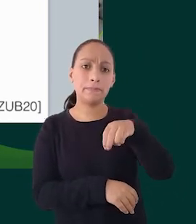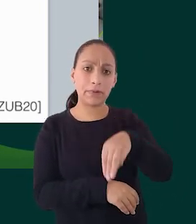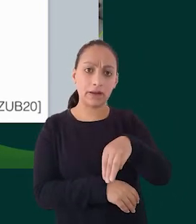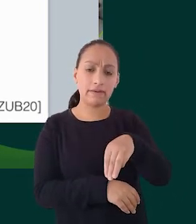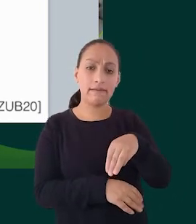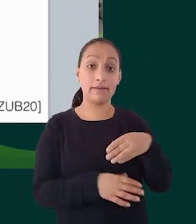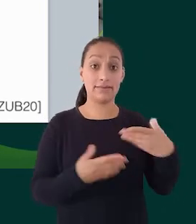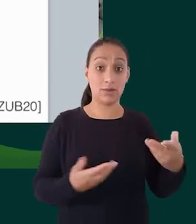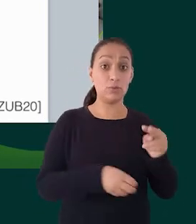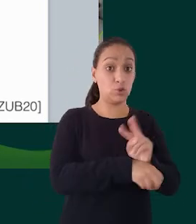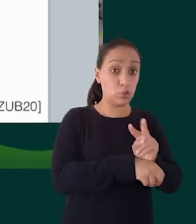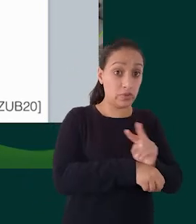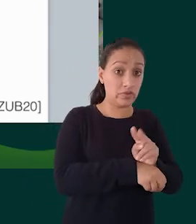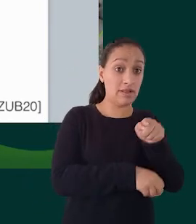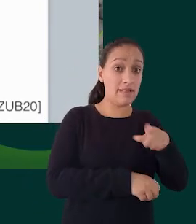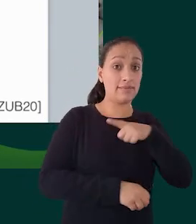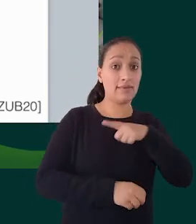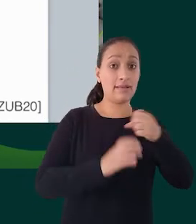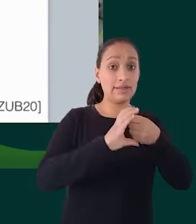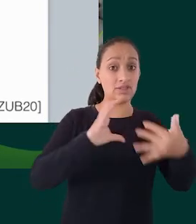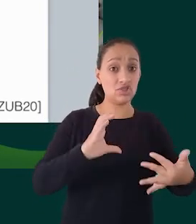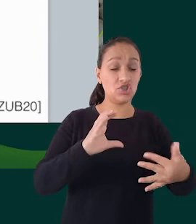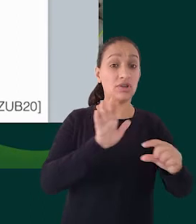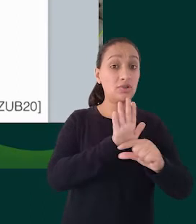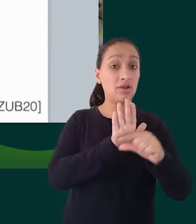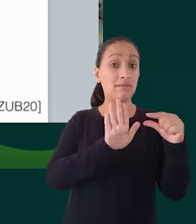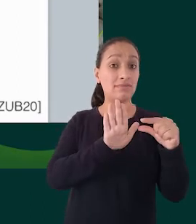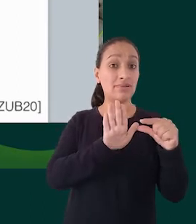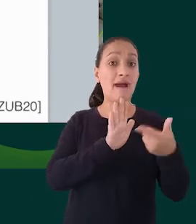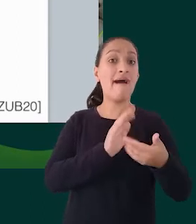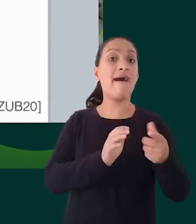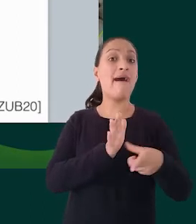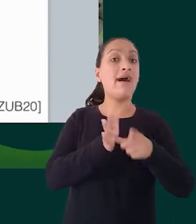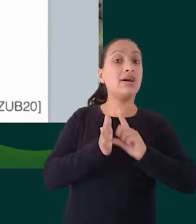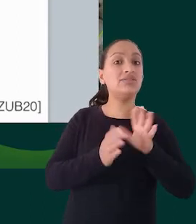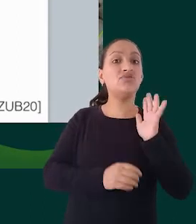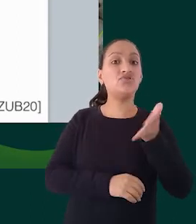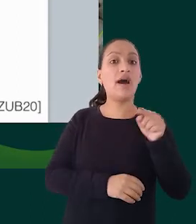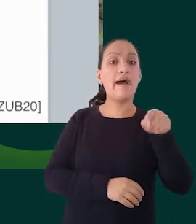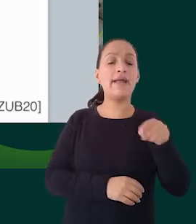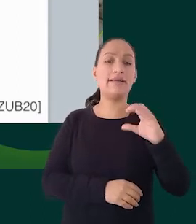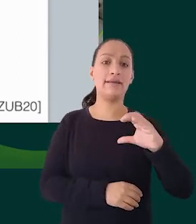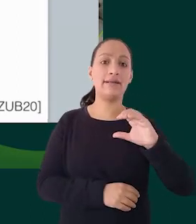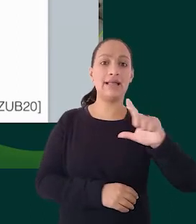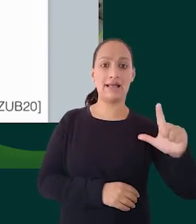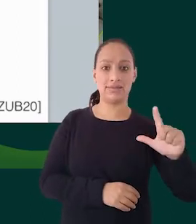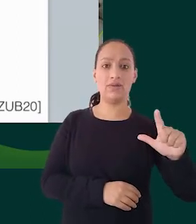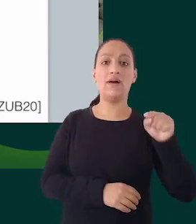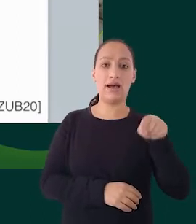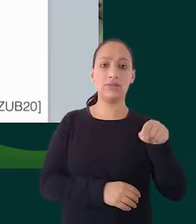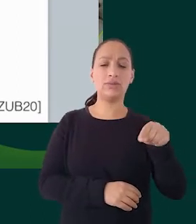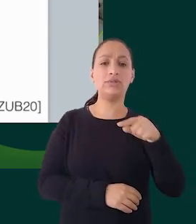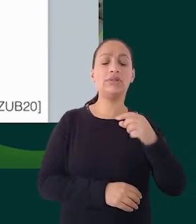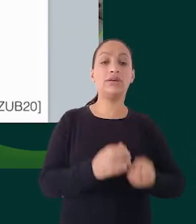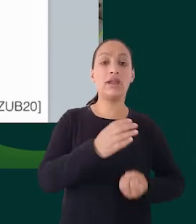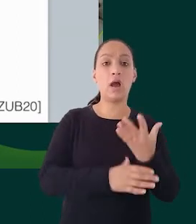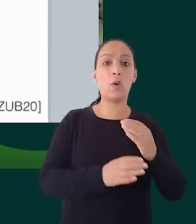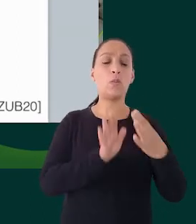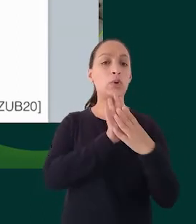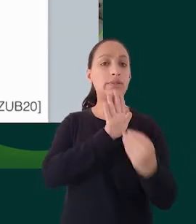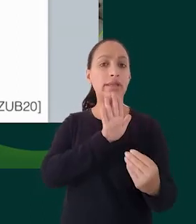têm essa característica de estarem previamente rotulados, previamente classificados. E aí eu vou gerar um modelo que vai me